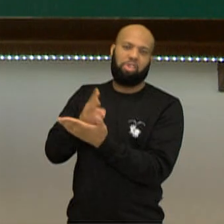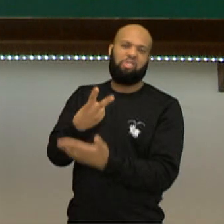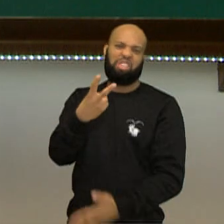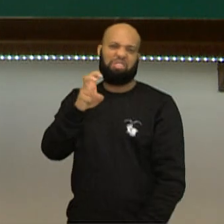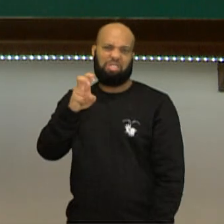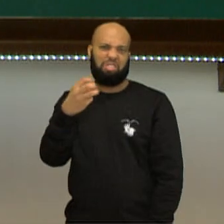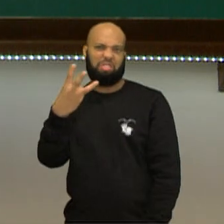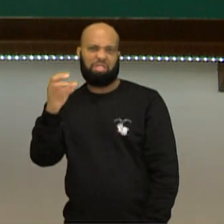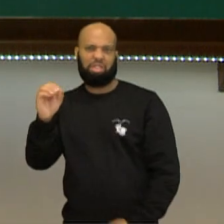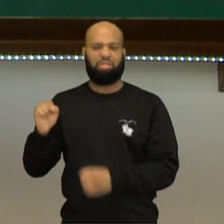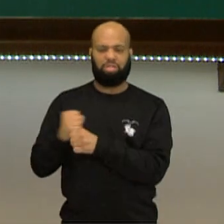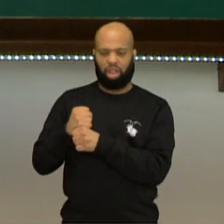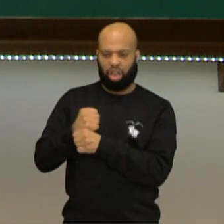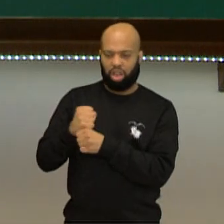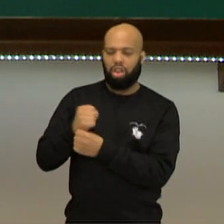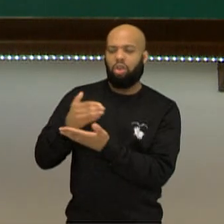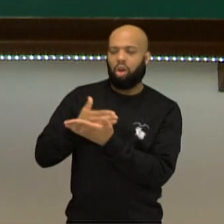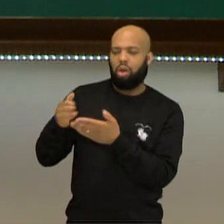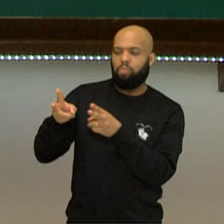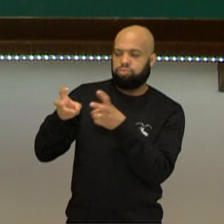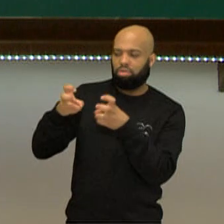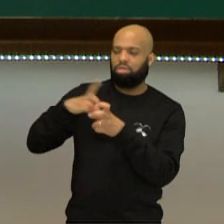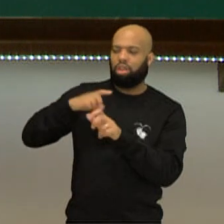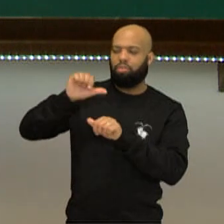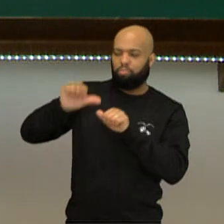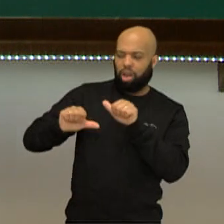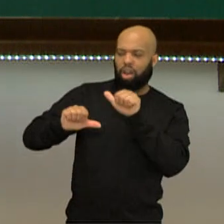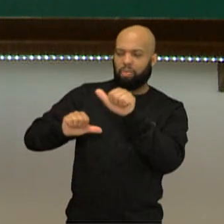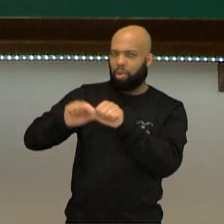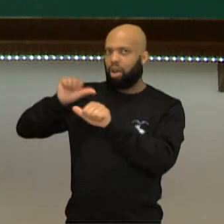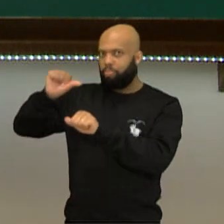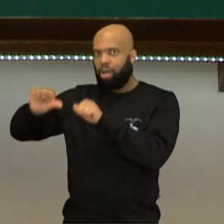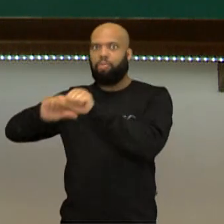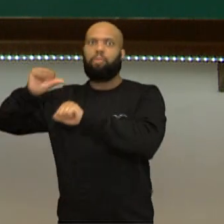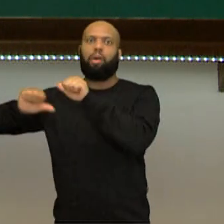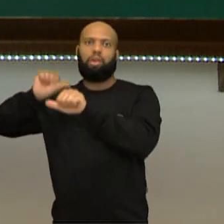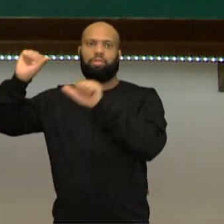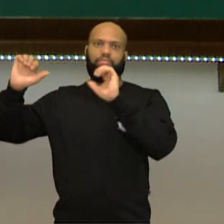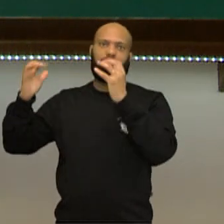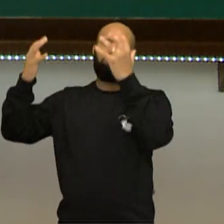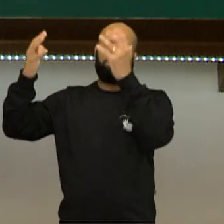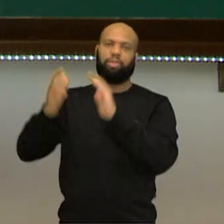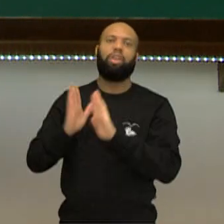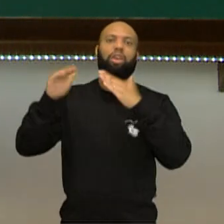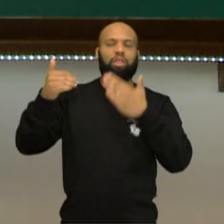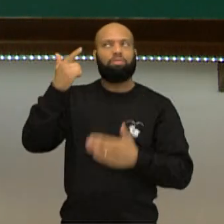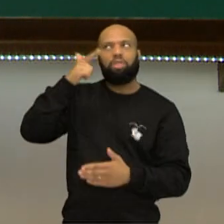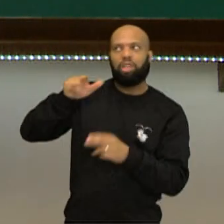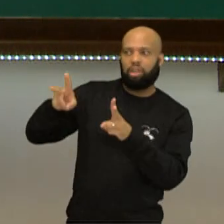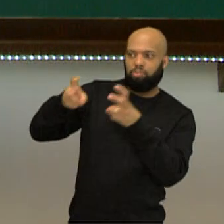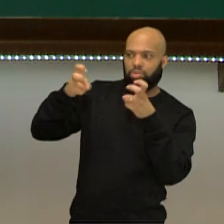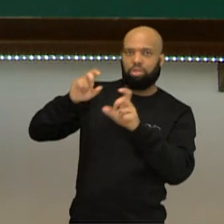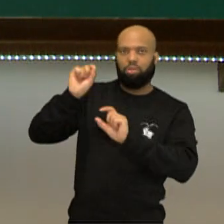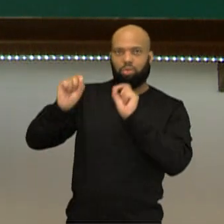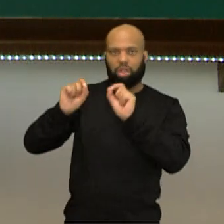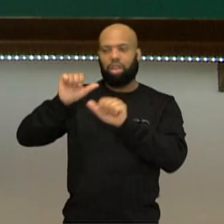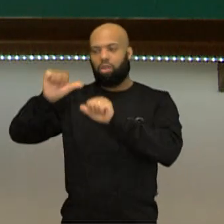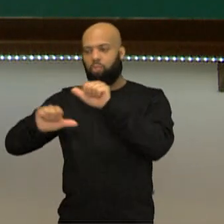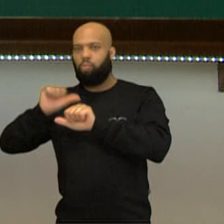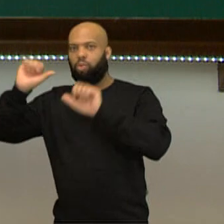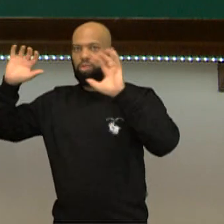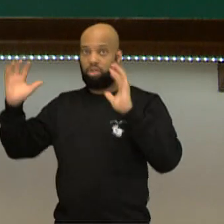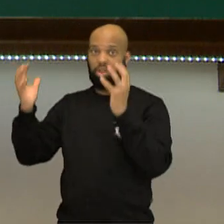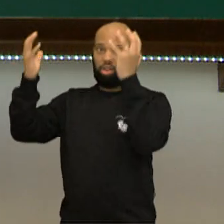anos e aí começam-se a perceber algumas mudanças neste padrão. A partir daí, conseguimos definir as mudanças